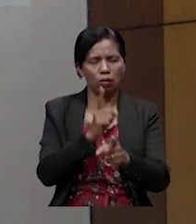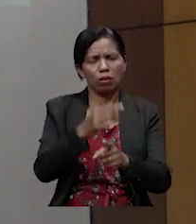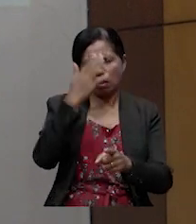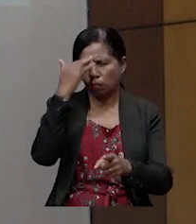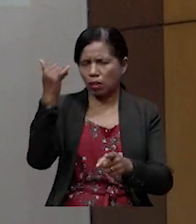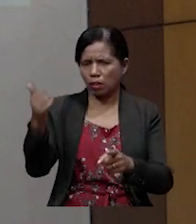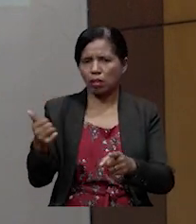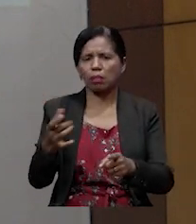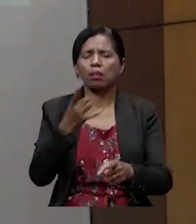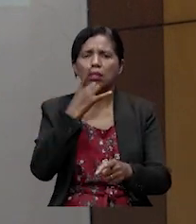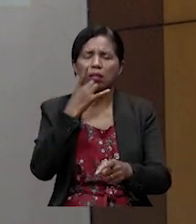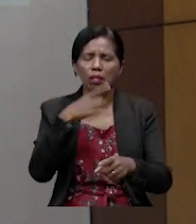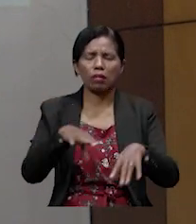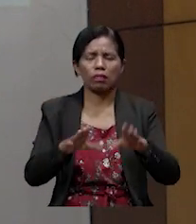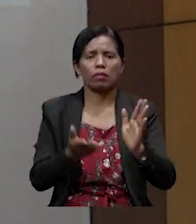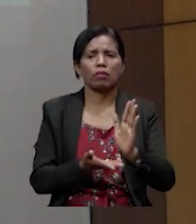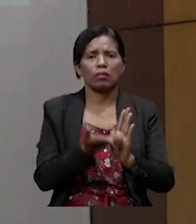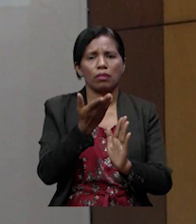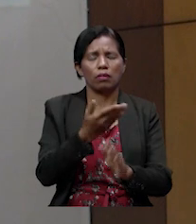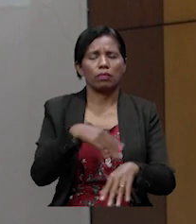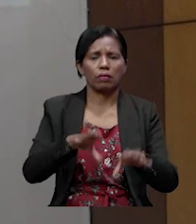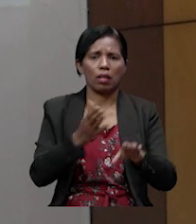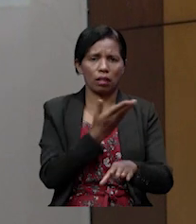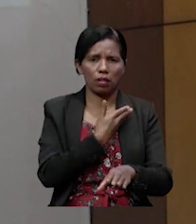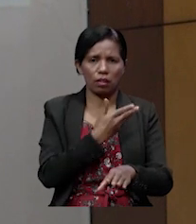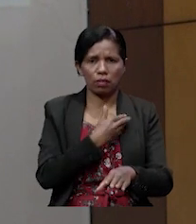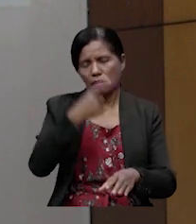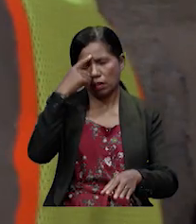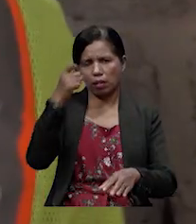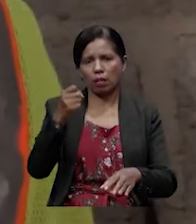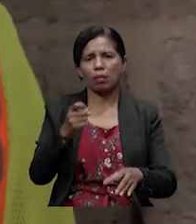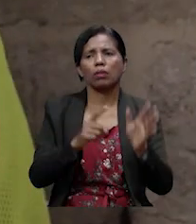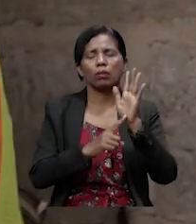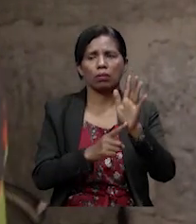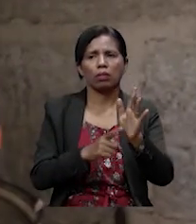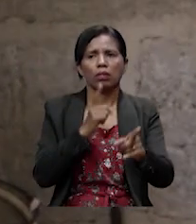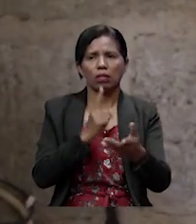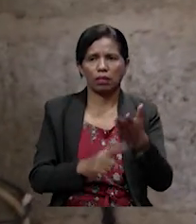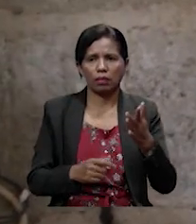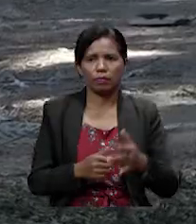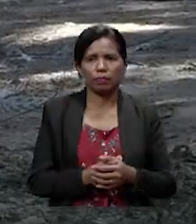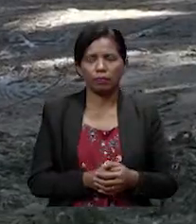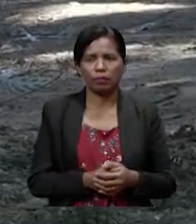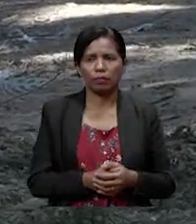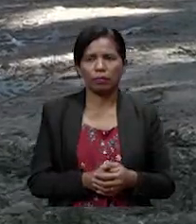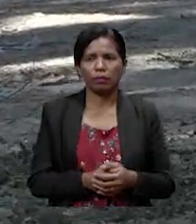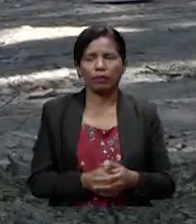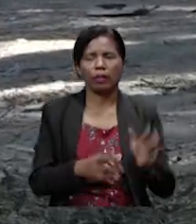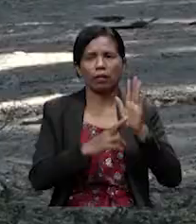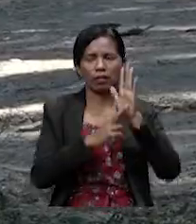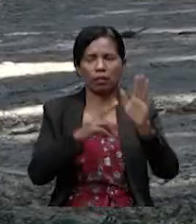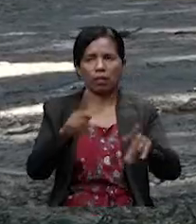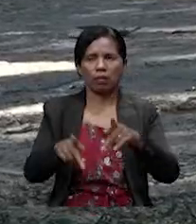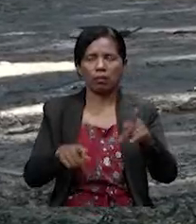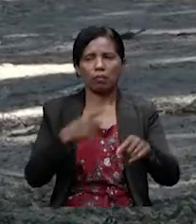hasa ninia preso irene i base legal ne saida além de preso eletricidade sai representante povo